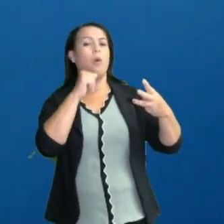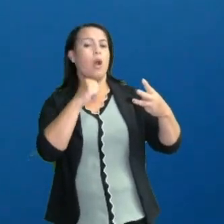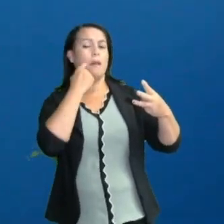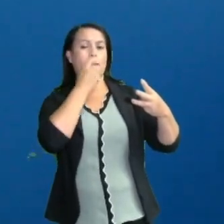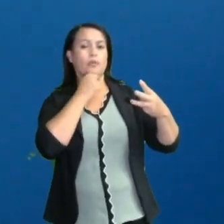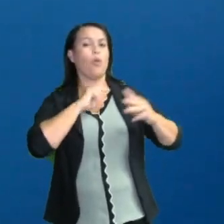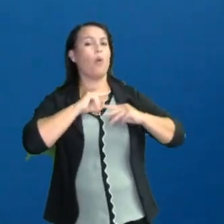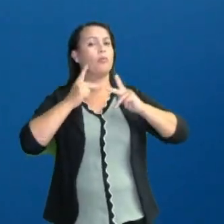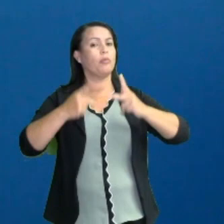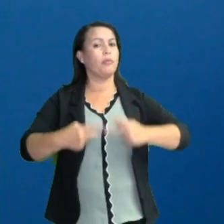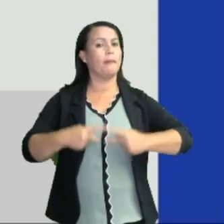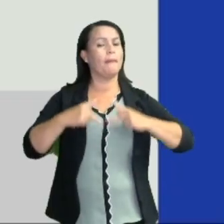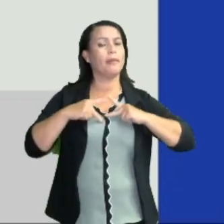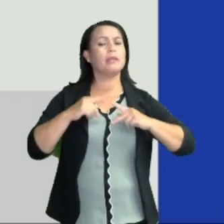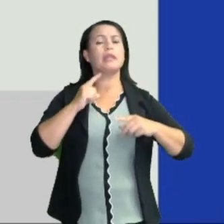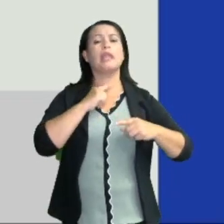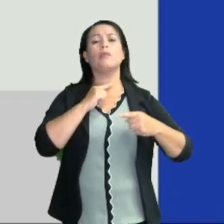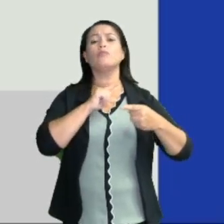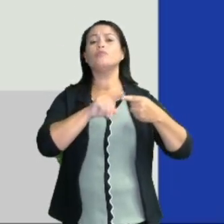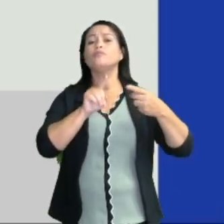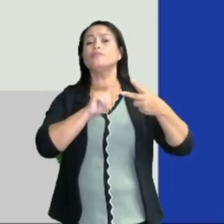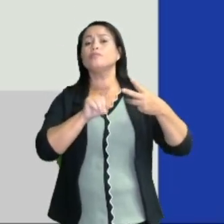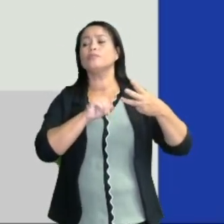corpo humano. Então aqui a gente tem.